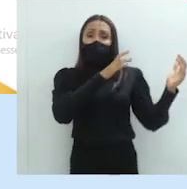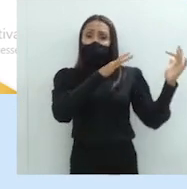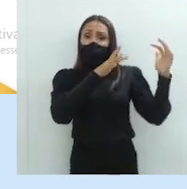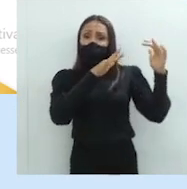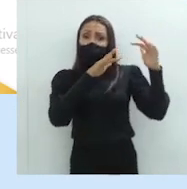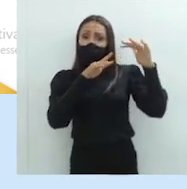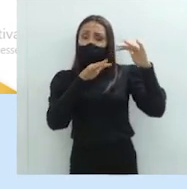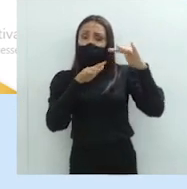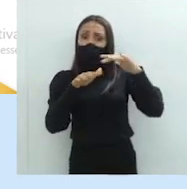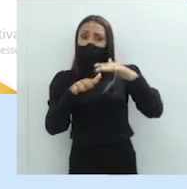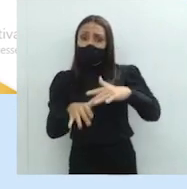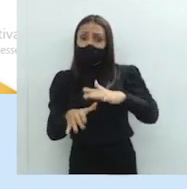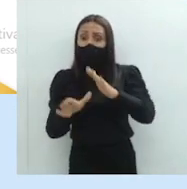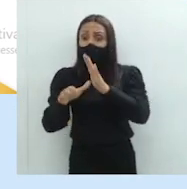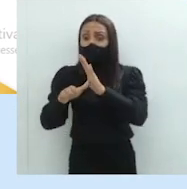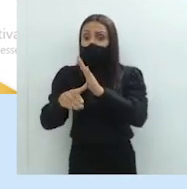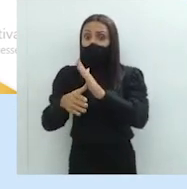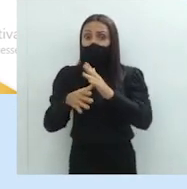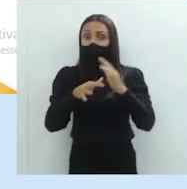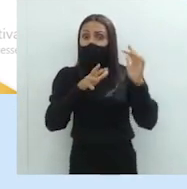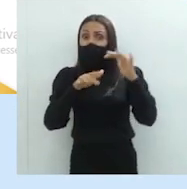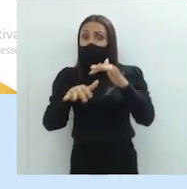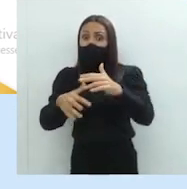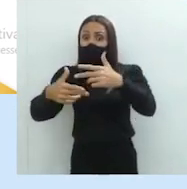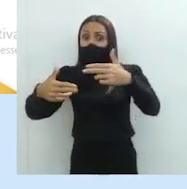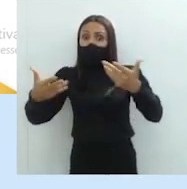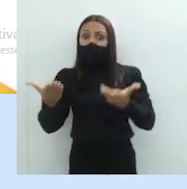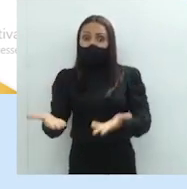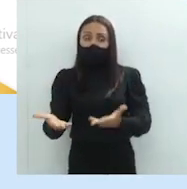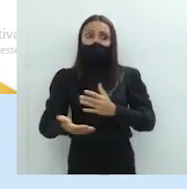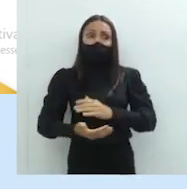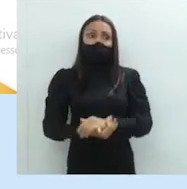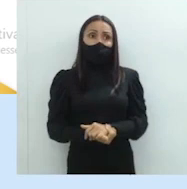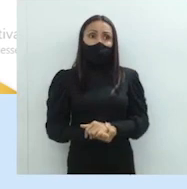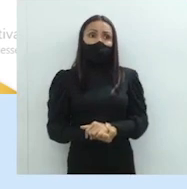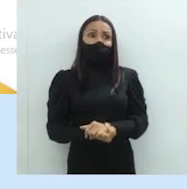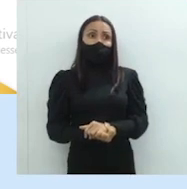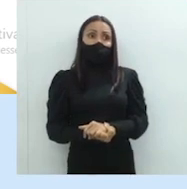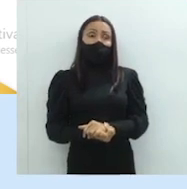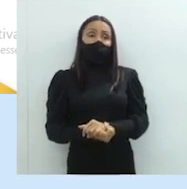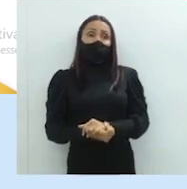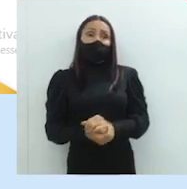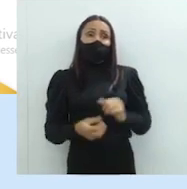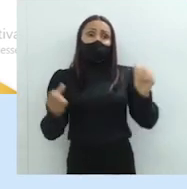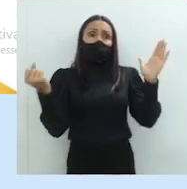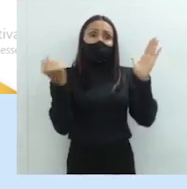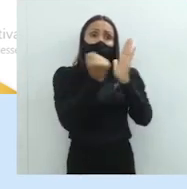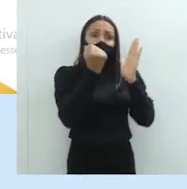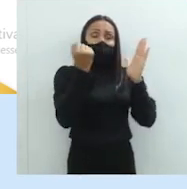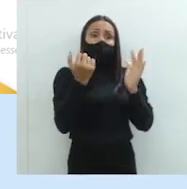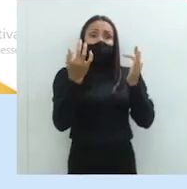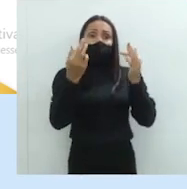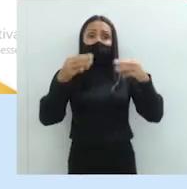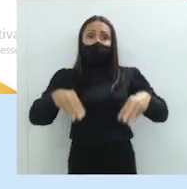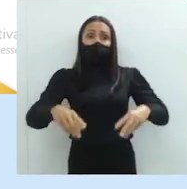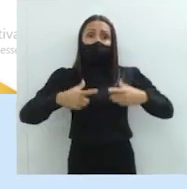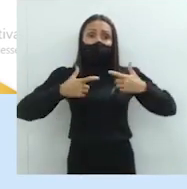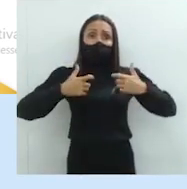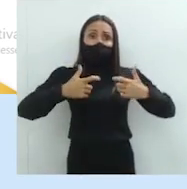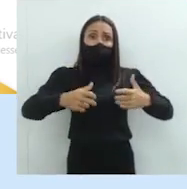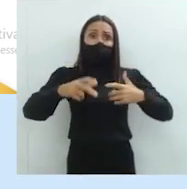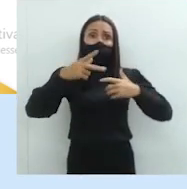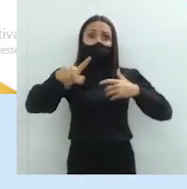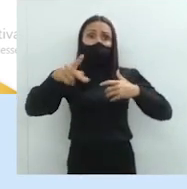e saqueada. Então, por último, marcando o fim da Guerra do Paraguai, aconteceu